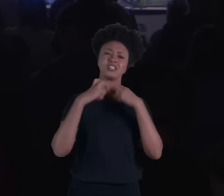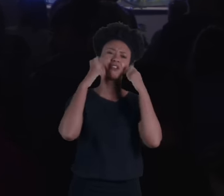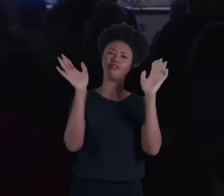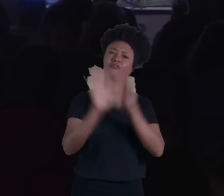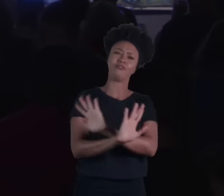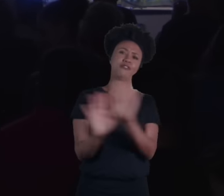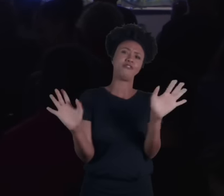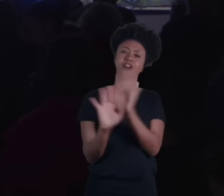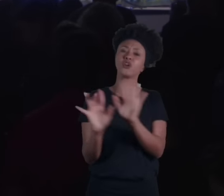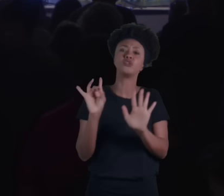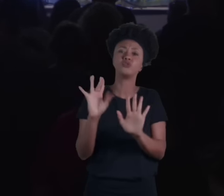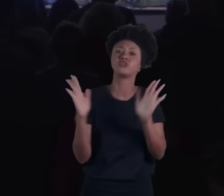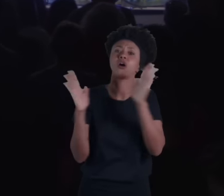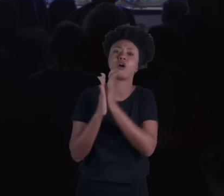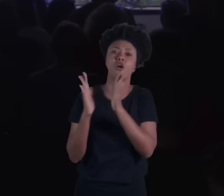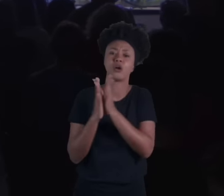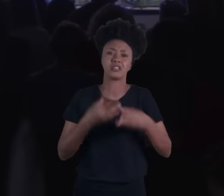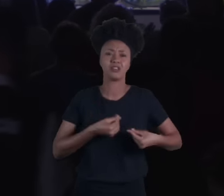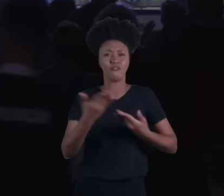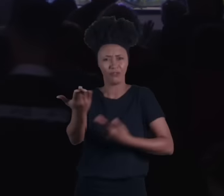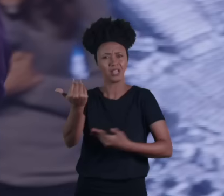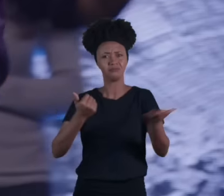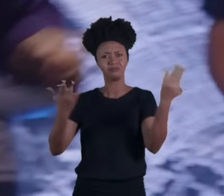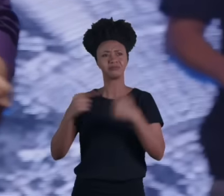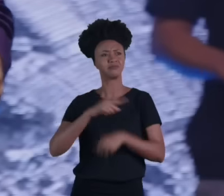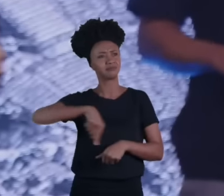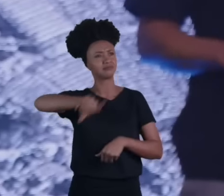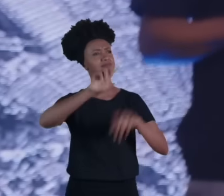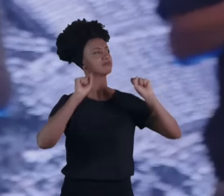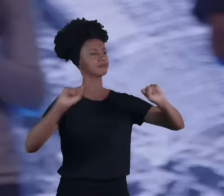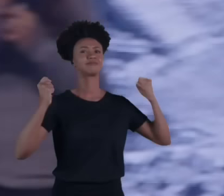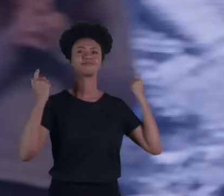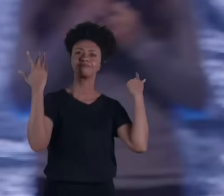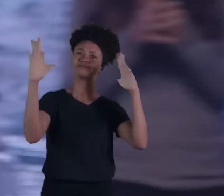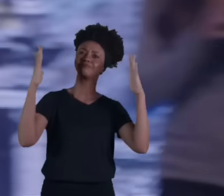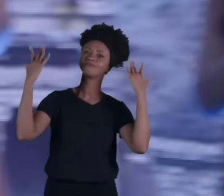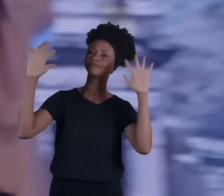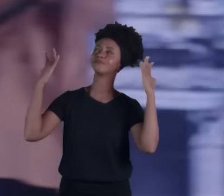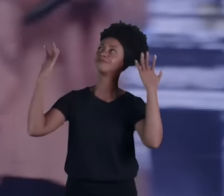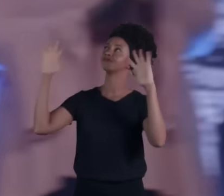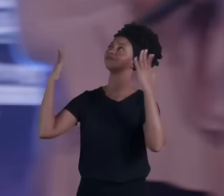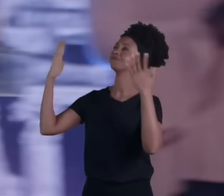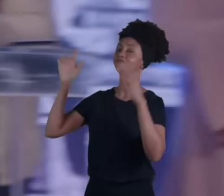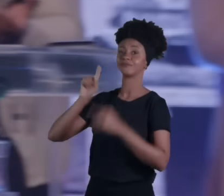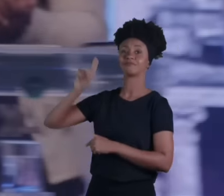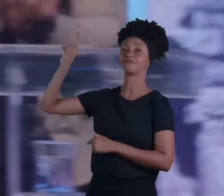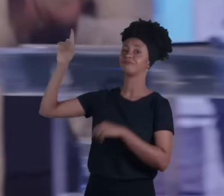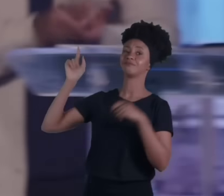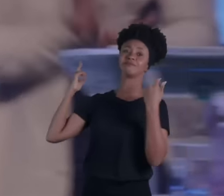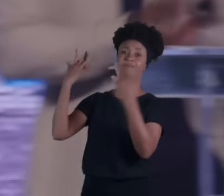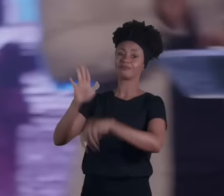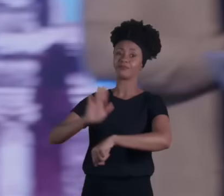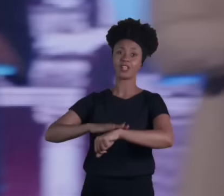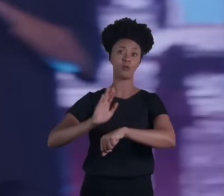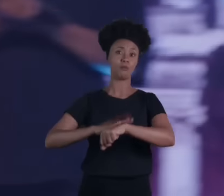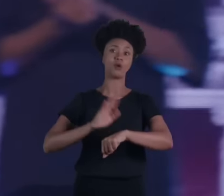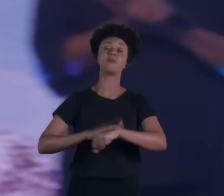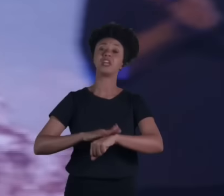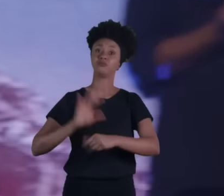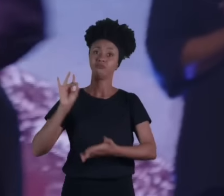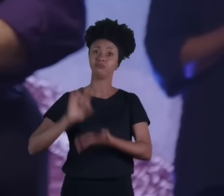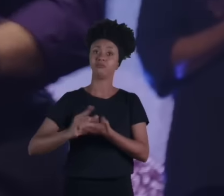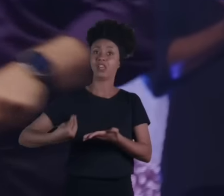de entrega. Vem aqui nesse momento em nome de Jesus. A igreja aplauda o Senhor, porque este é o momento que muda a